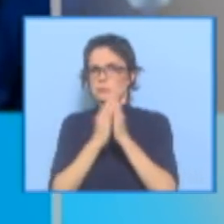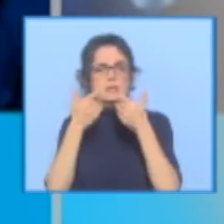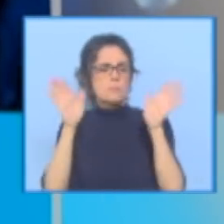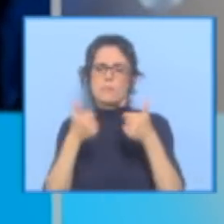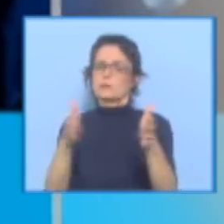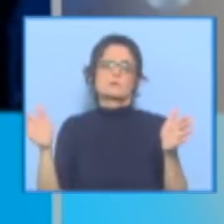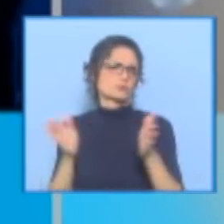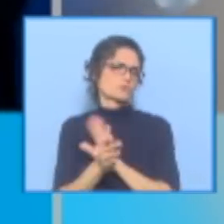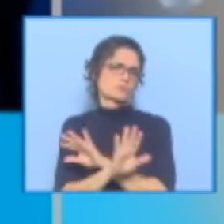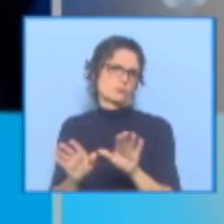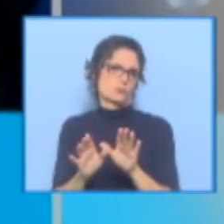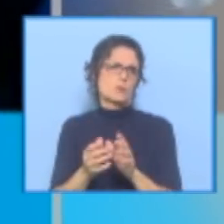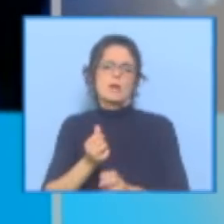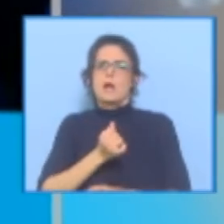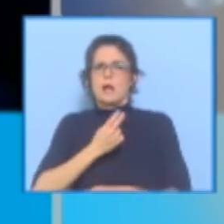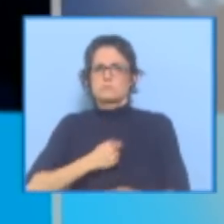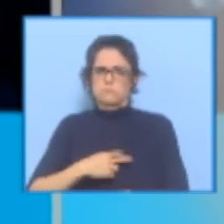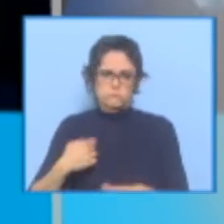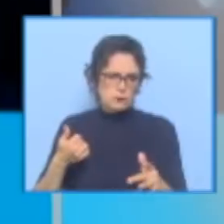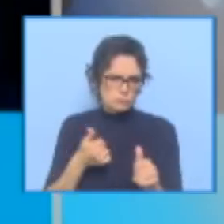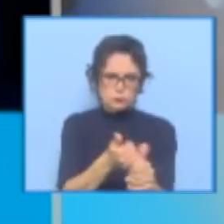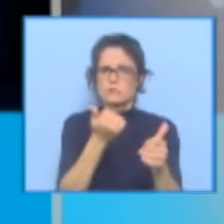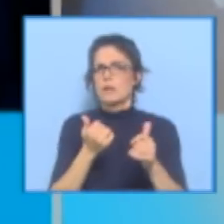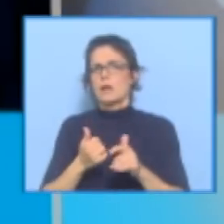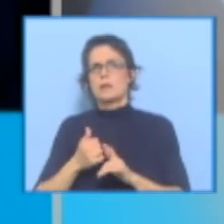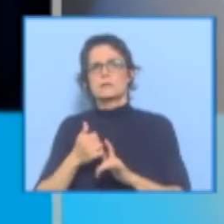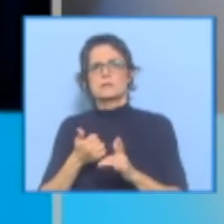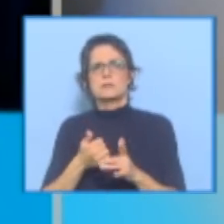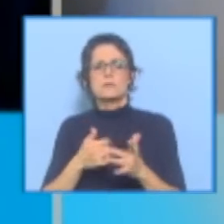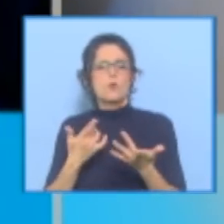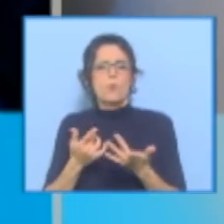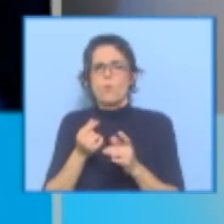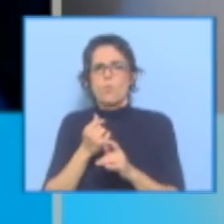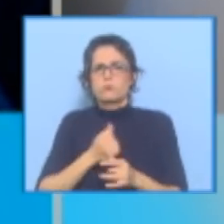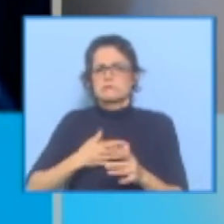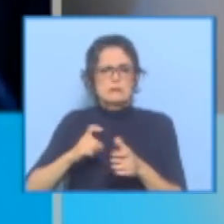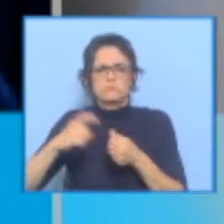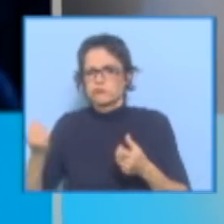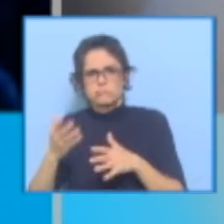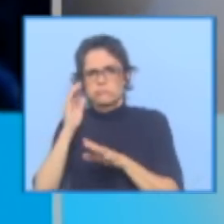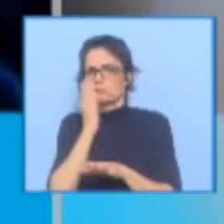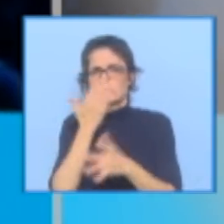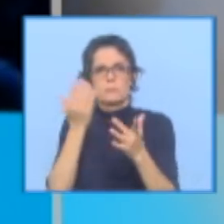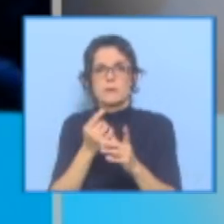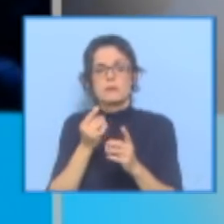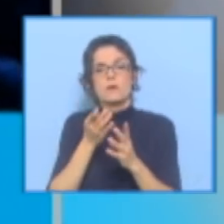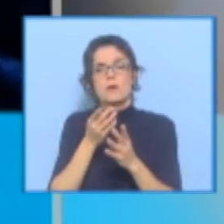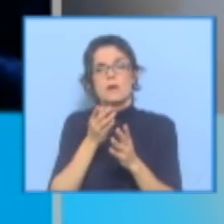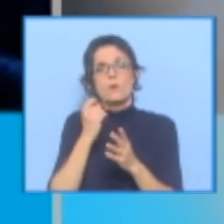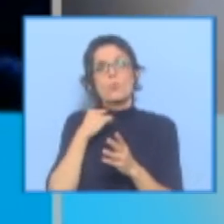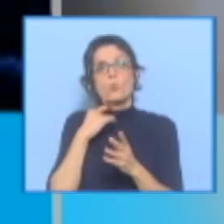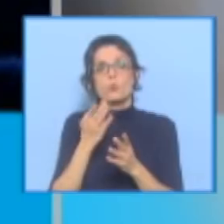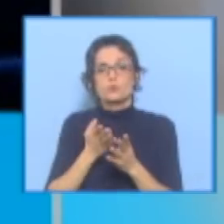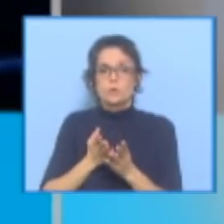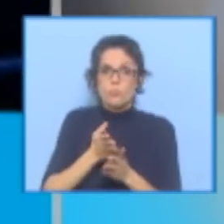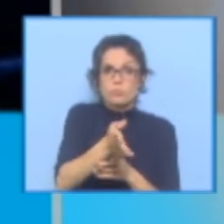crentes, a católicos e não católicos, sabendo que todo o curso tem uma vertente mais cristã e uma vertente mais